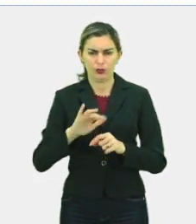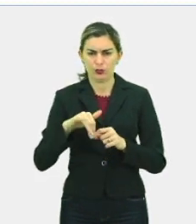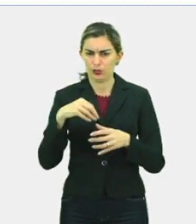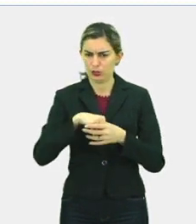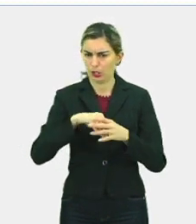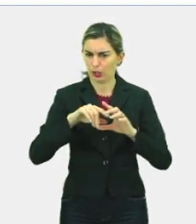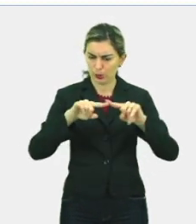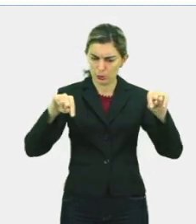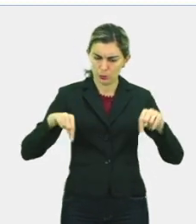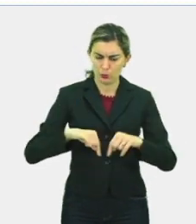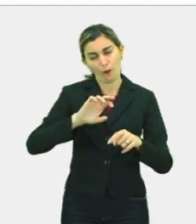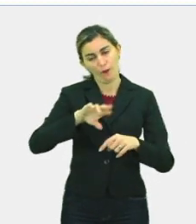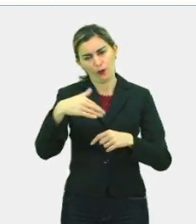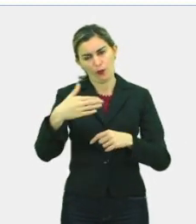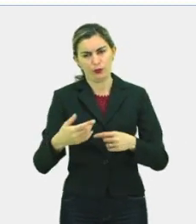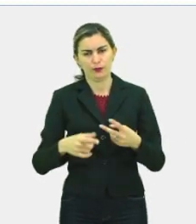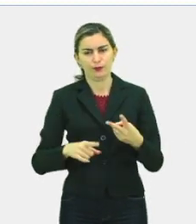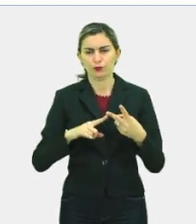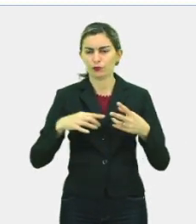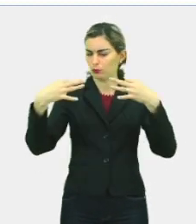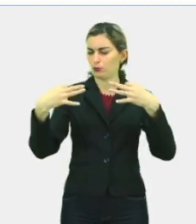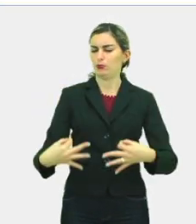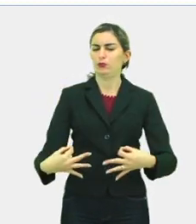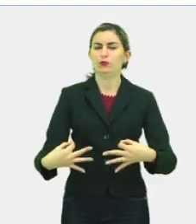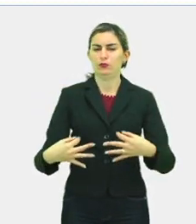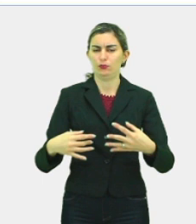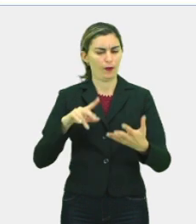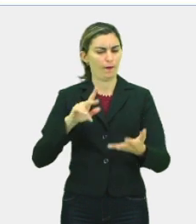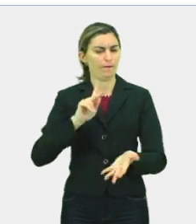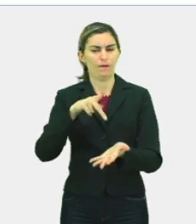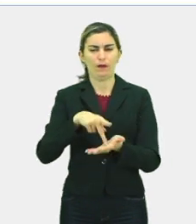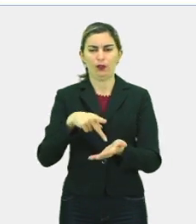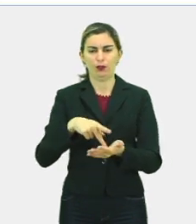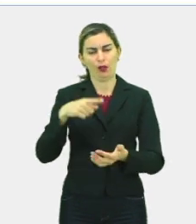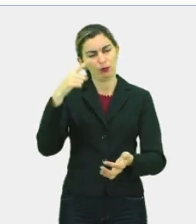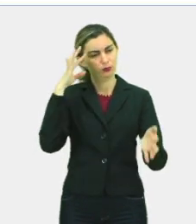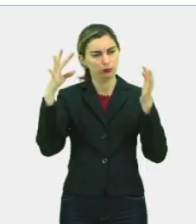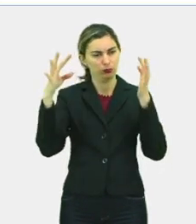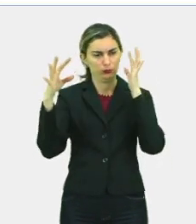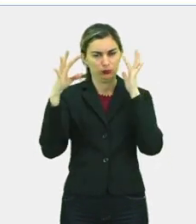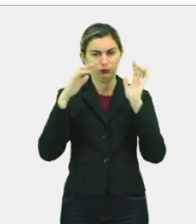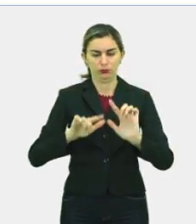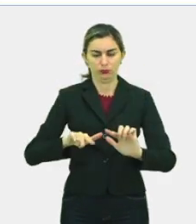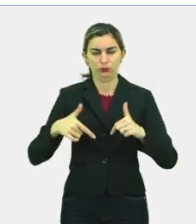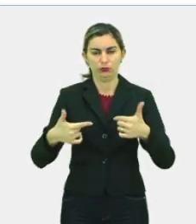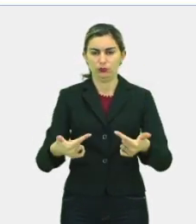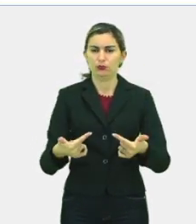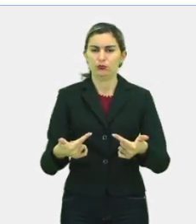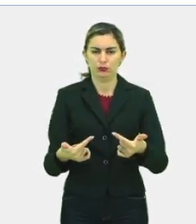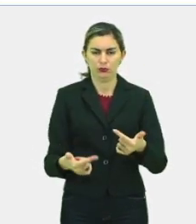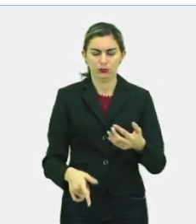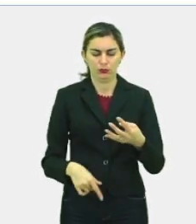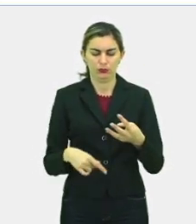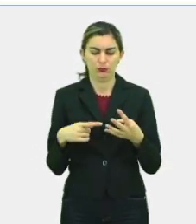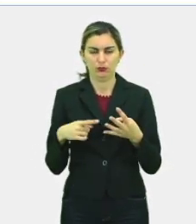dentro ou fora do tatame. Honestidade para ser verdadeiro em seus pensamentos e